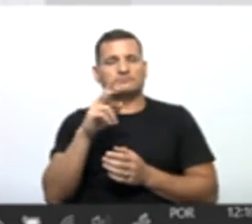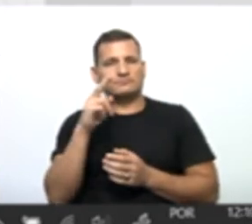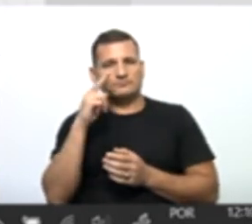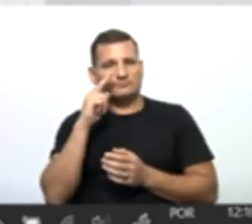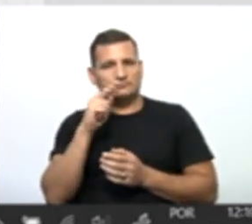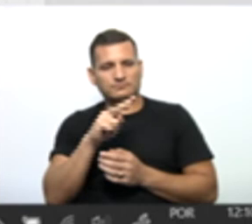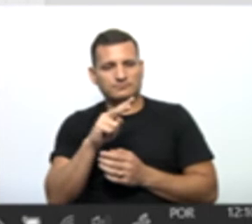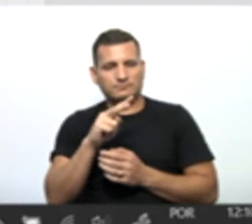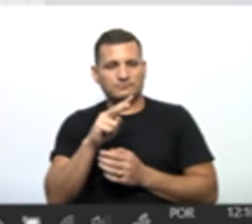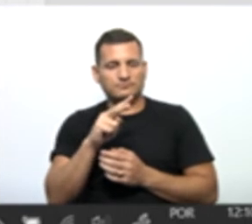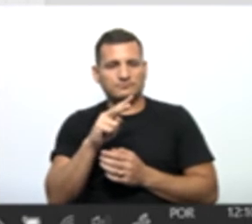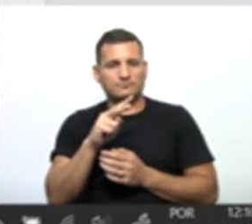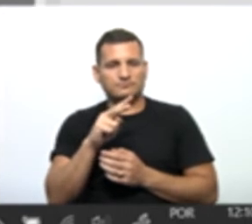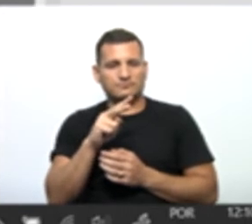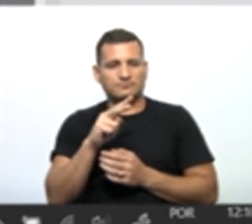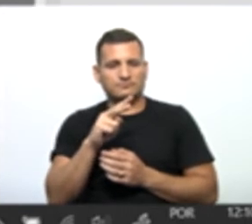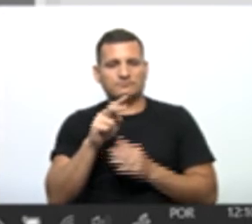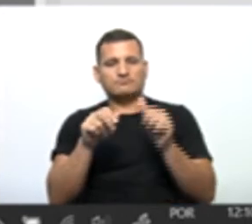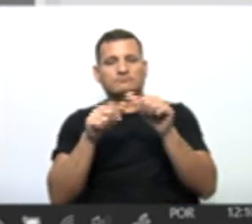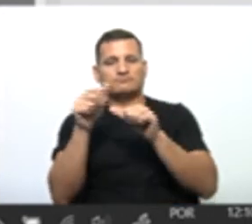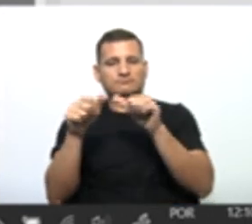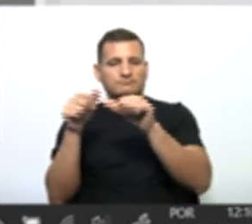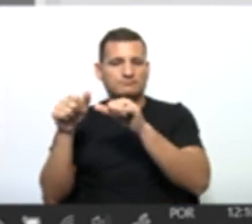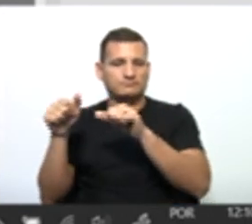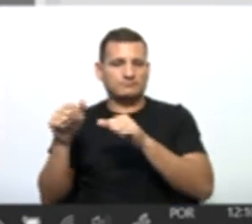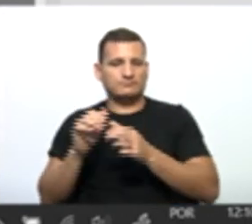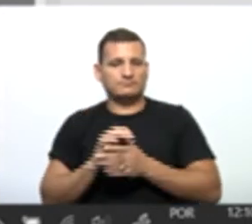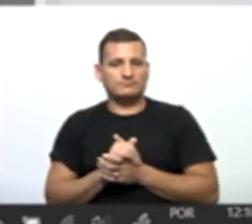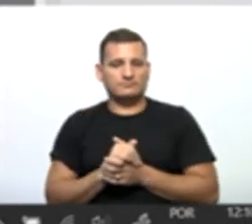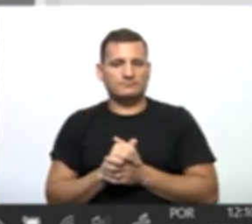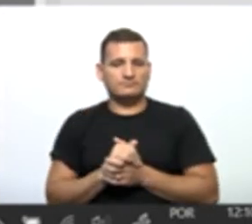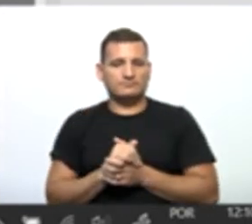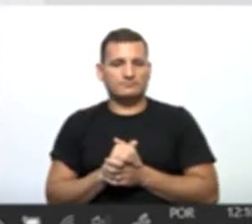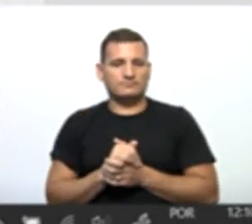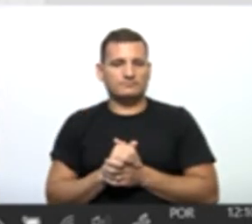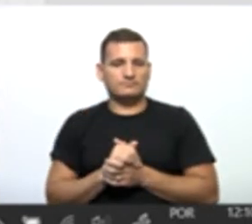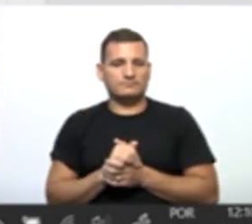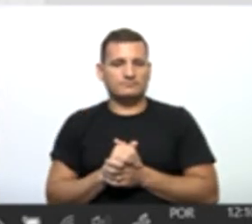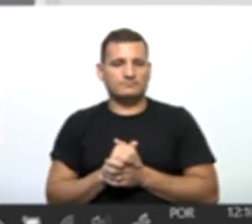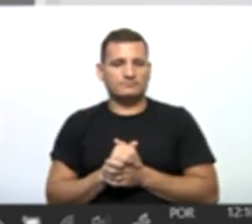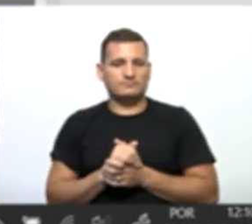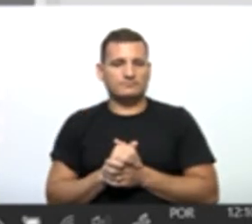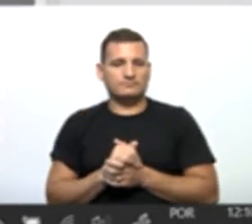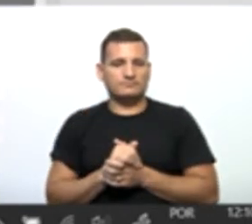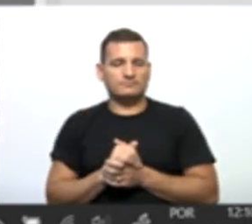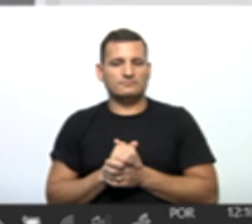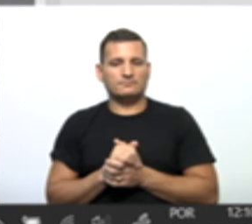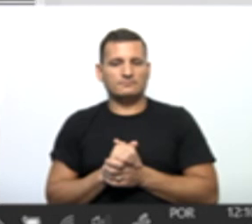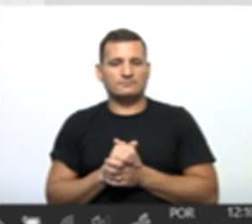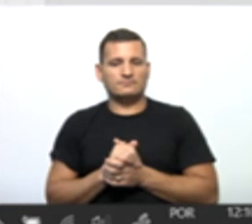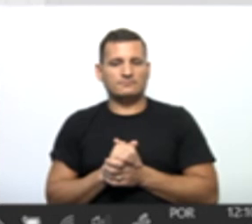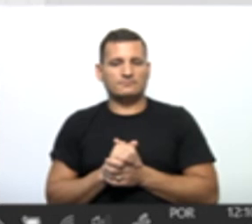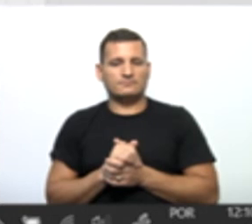né, de aplicação, né, se é para um smartphone, se é